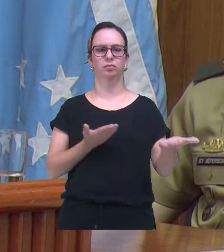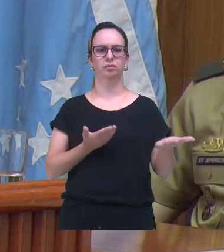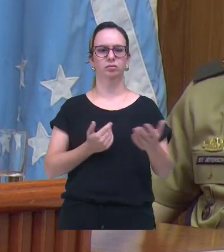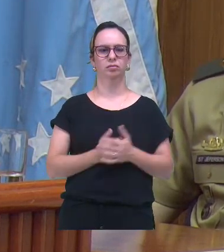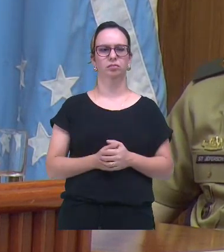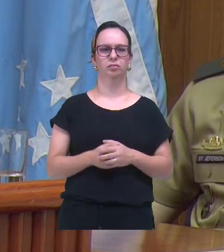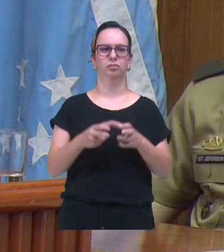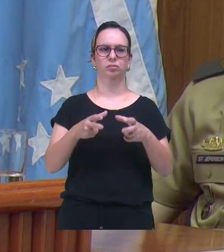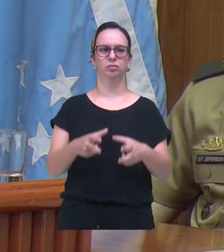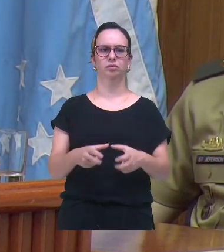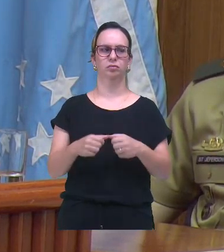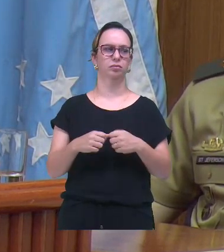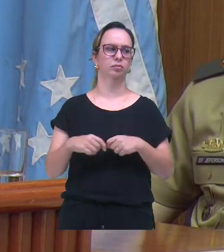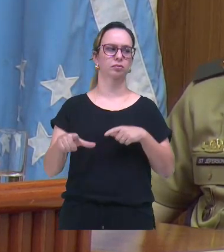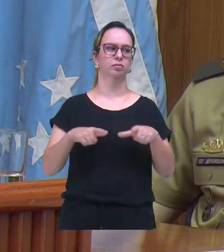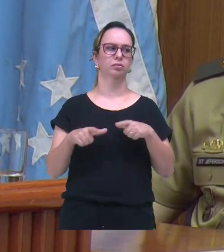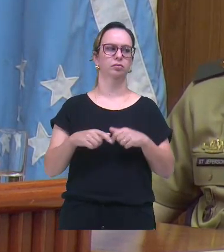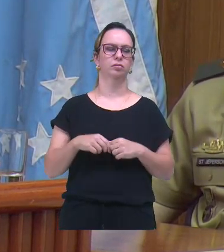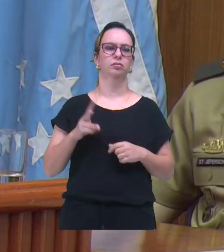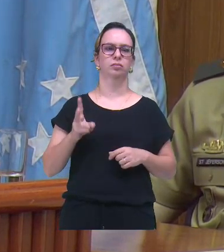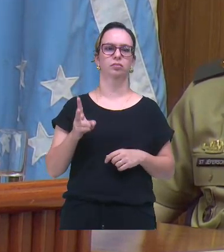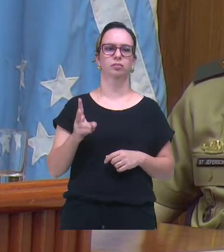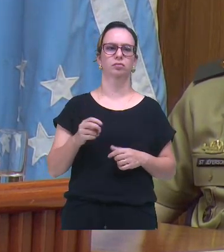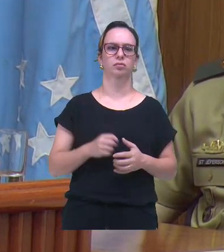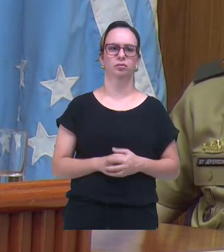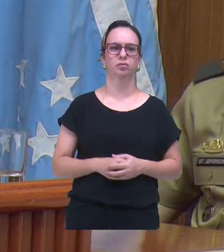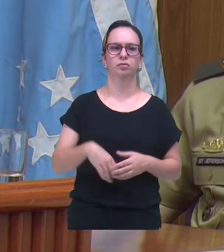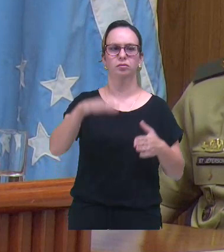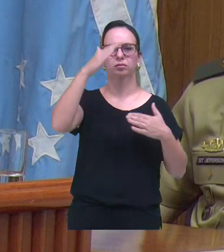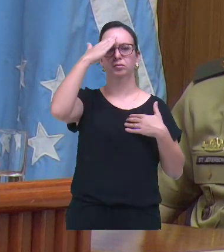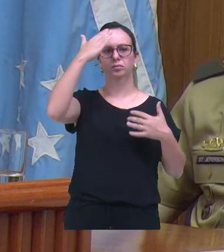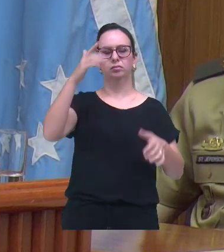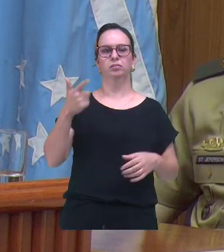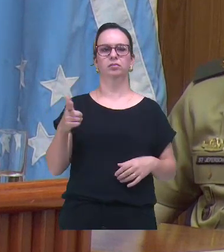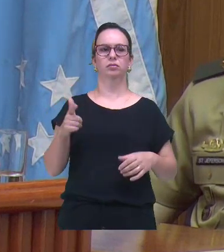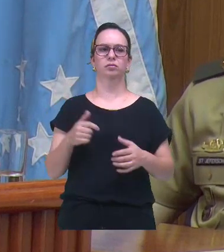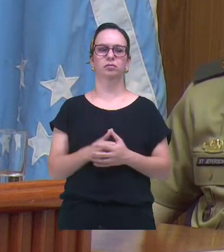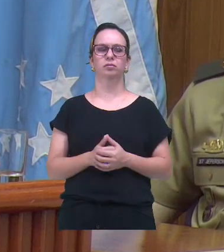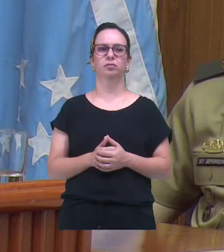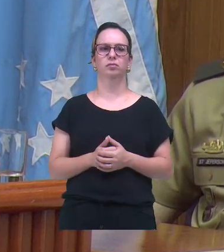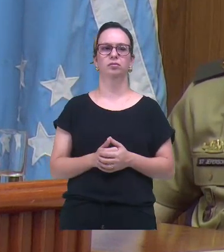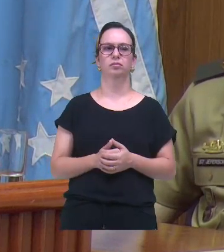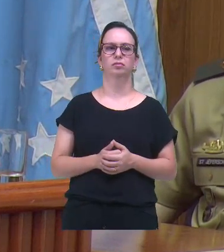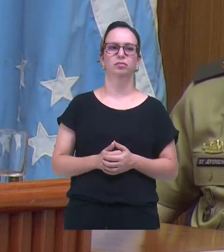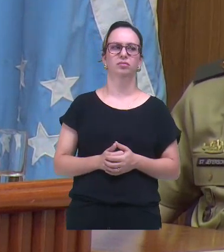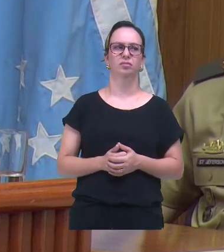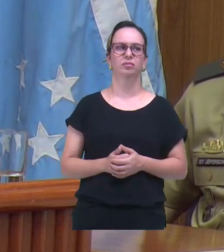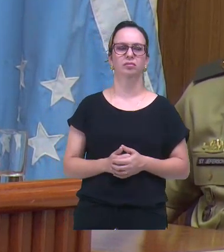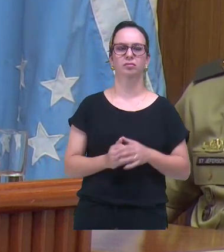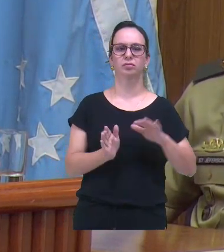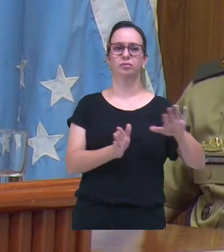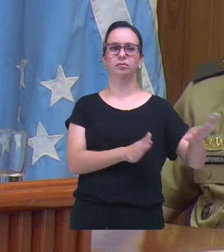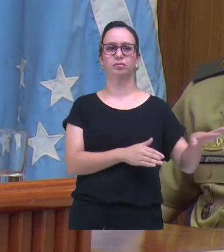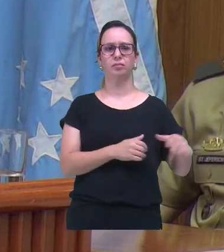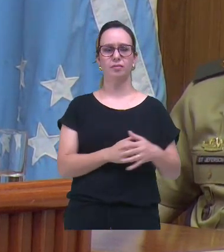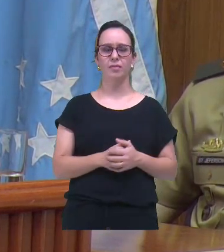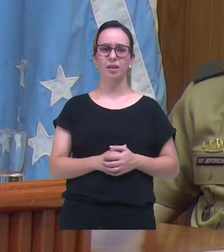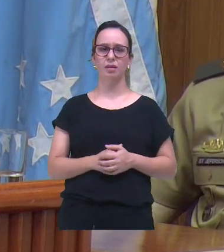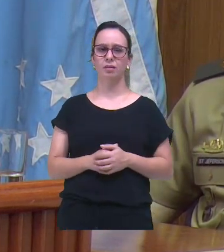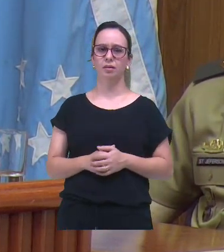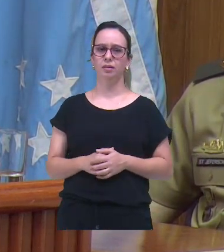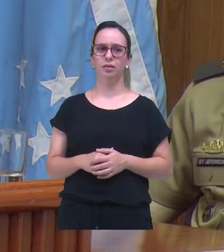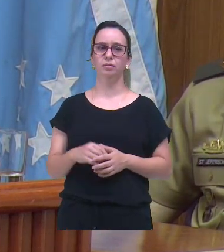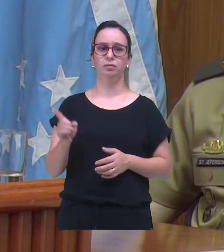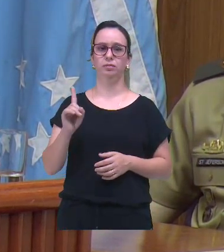a solenidade de hoje. Agradeço todos, sem distinção. A Dani me